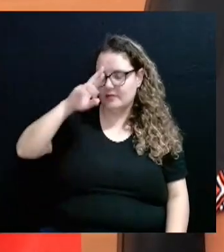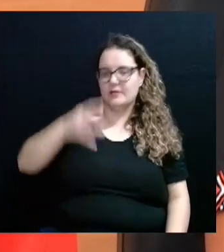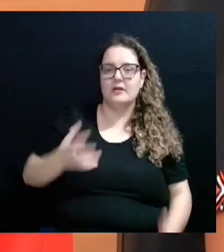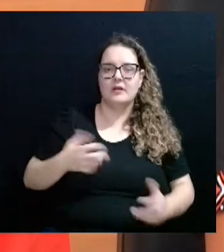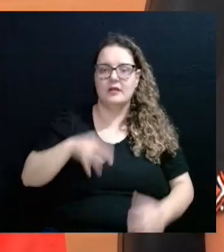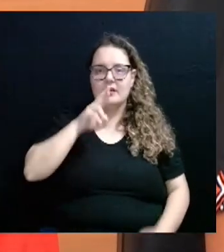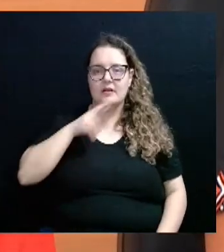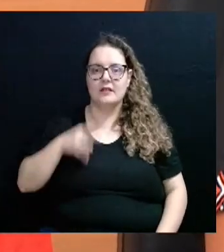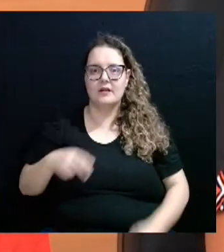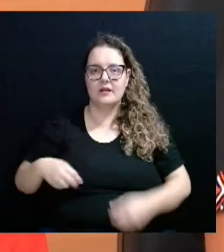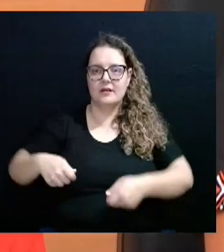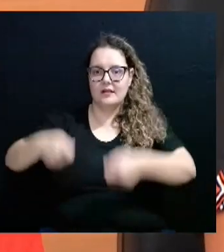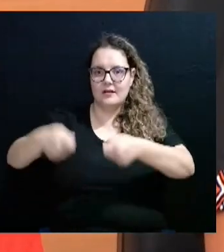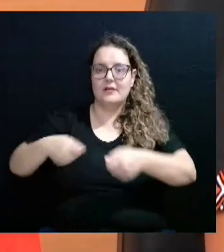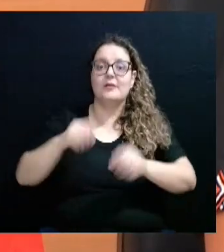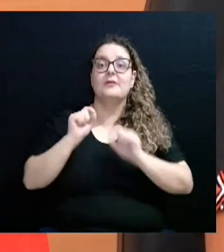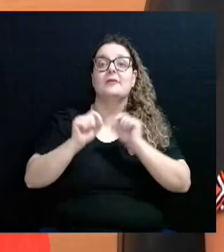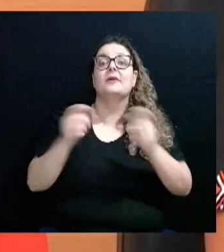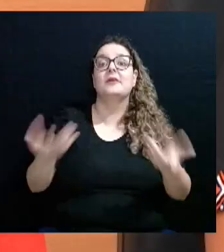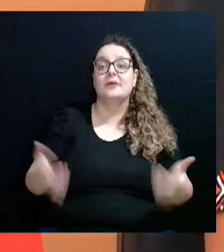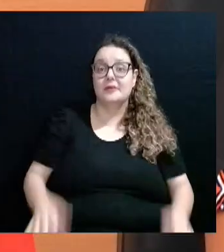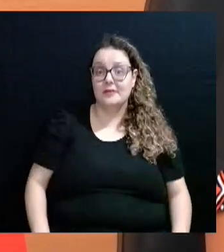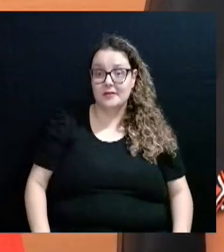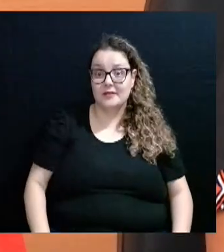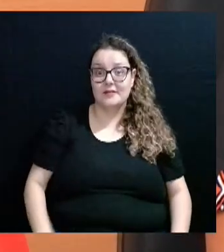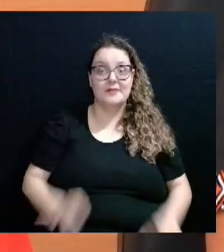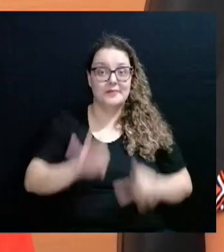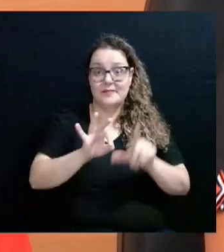quê? A minha cota é essa, filho.